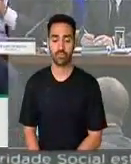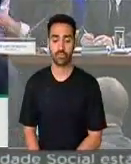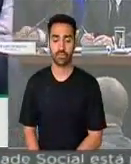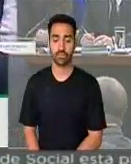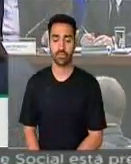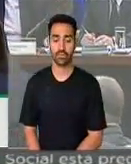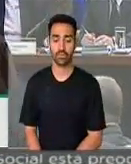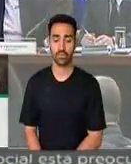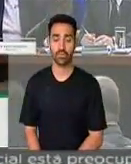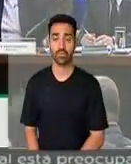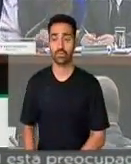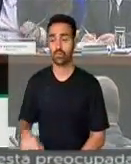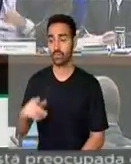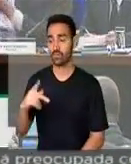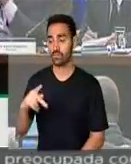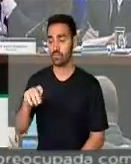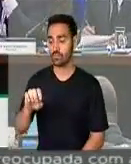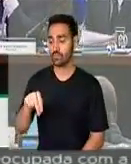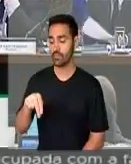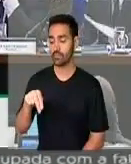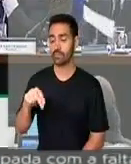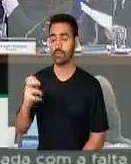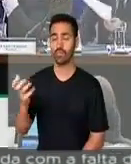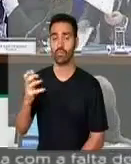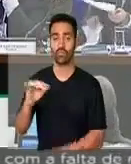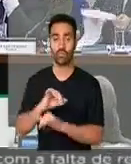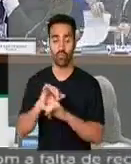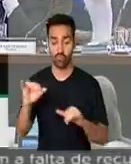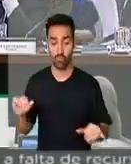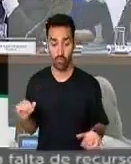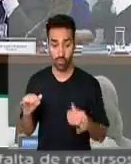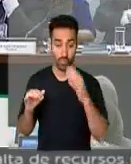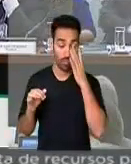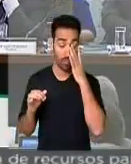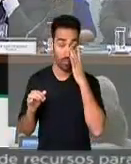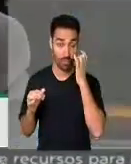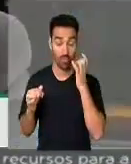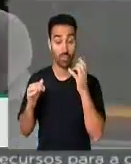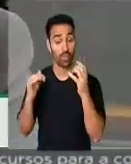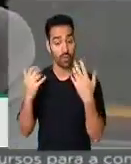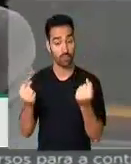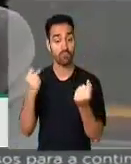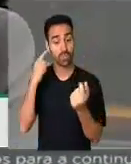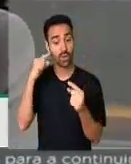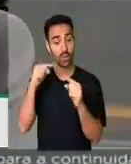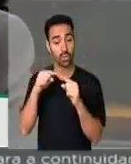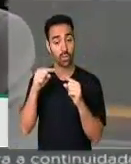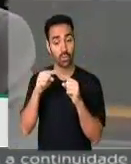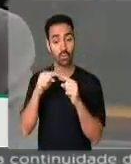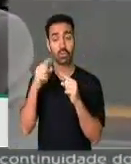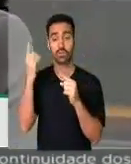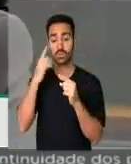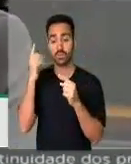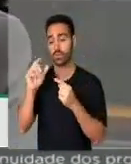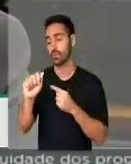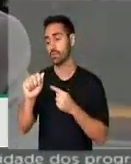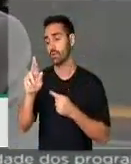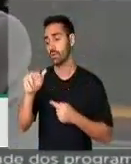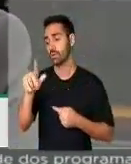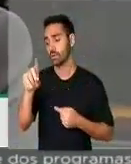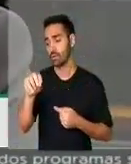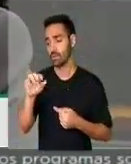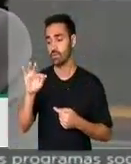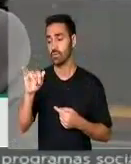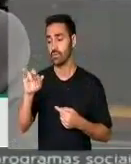Deputado Marum, o PEM quer só deixar registrado o seguinte, reiterar o acordo feito com o deputado Arnaldo Farias e